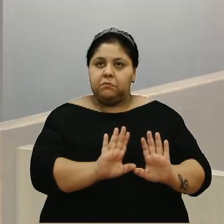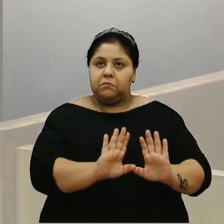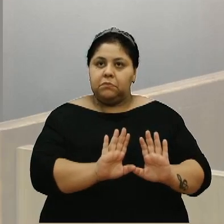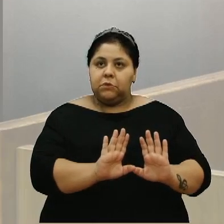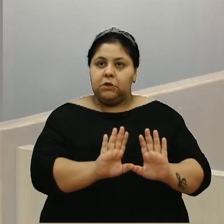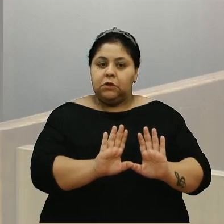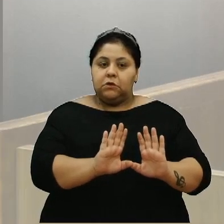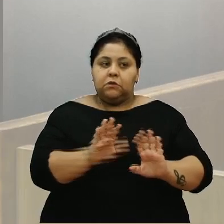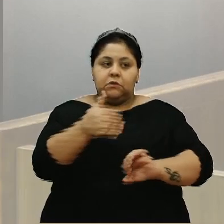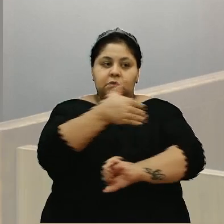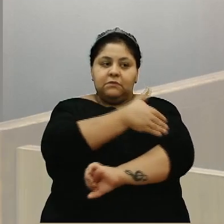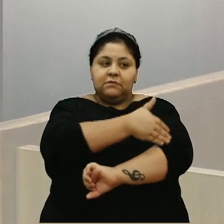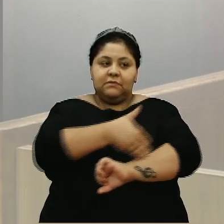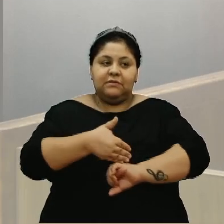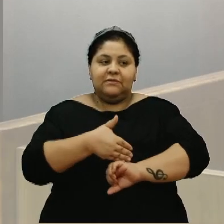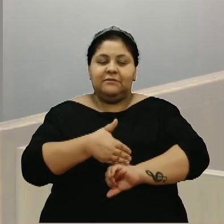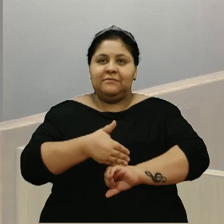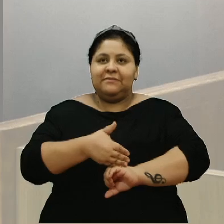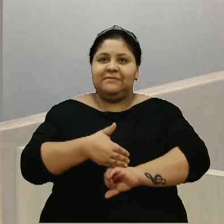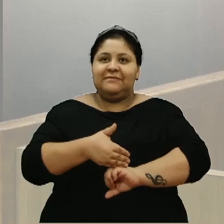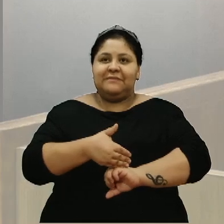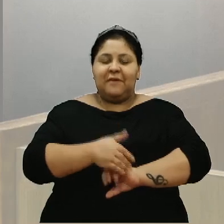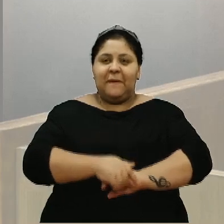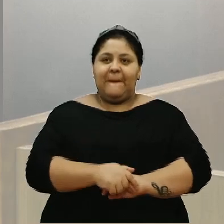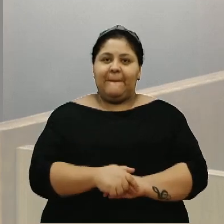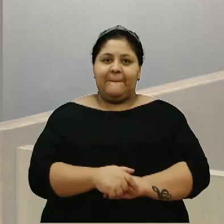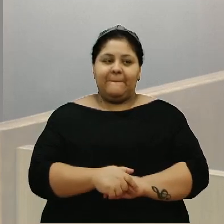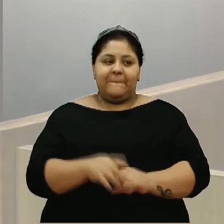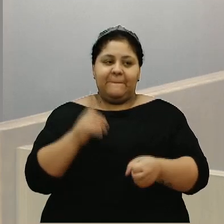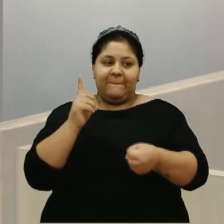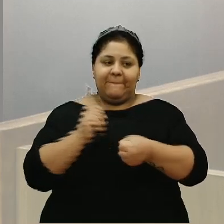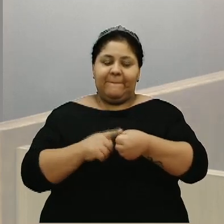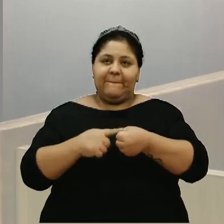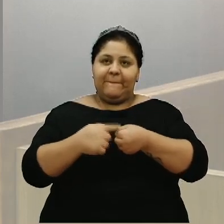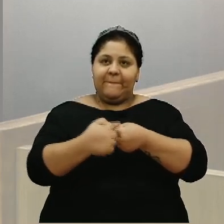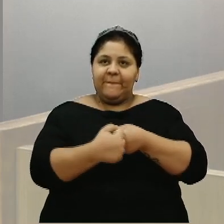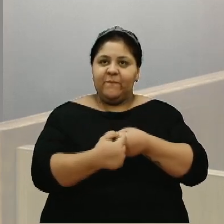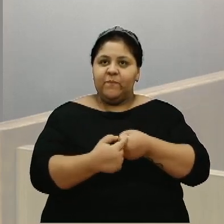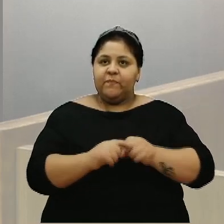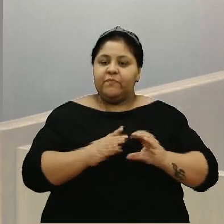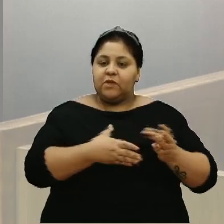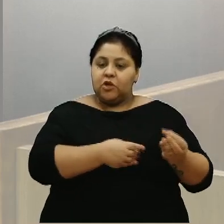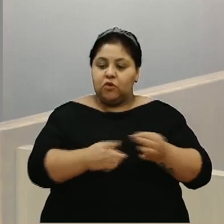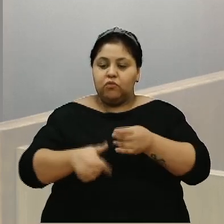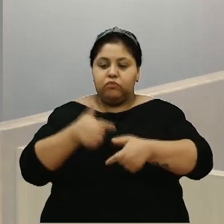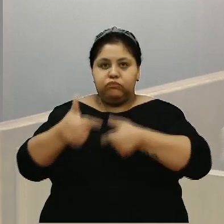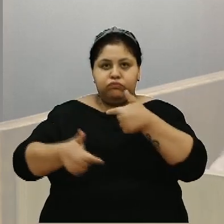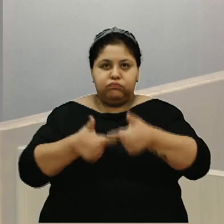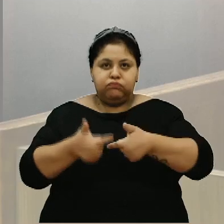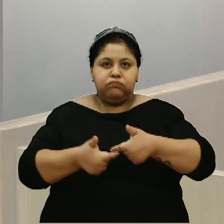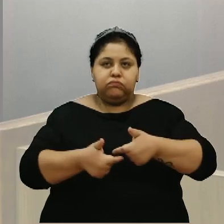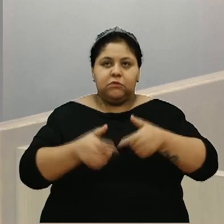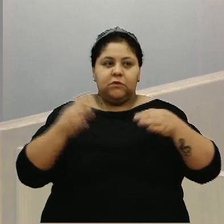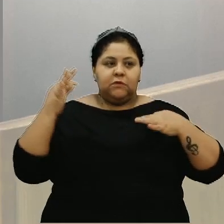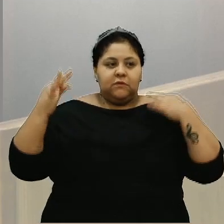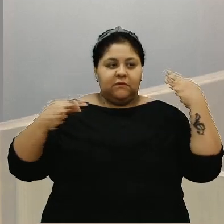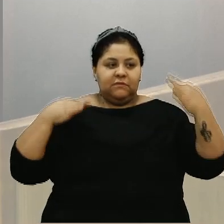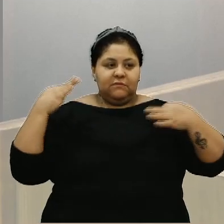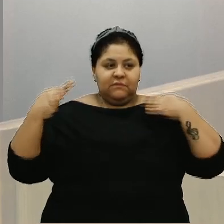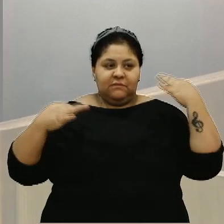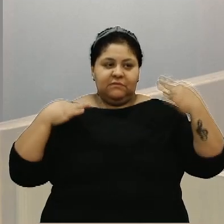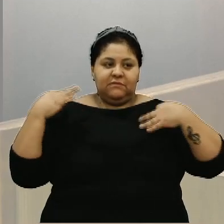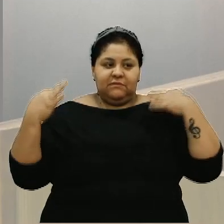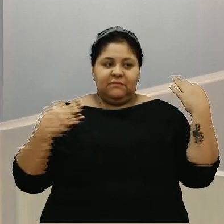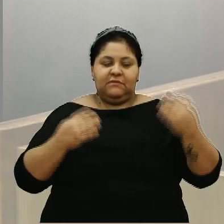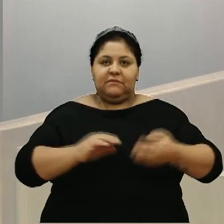via aí ligando a essa cidade que tanto trabalha com o turismo, ligando a Caxias do Sul.